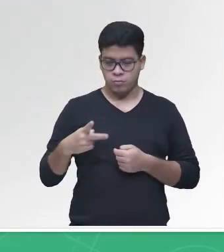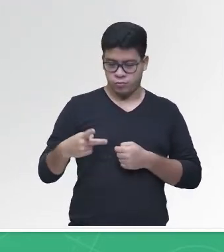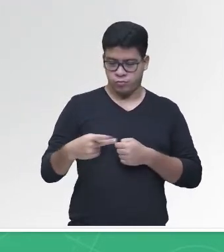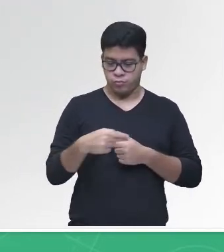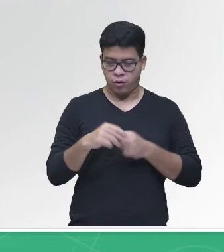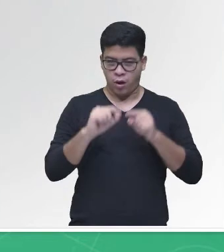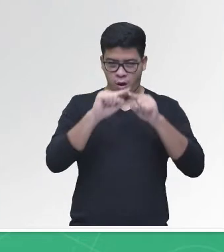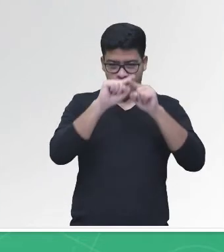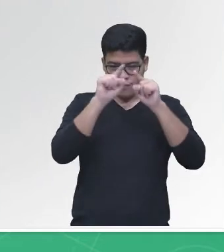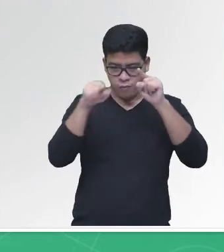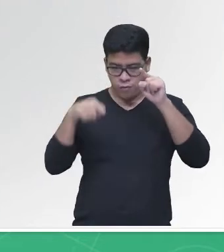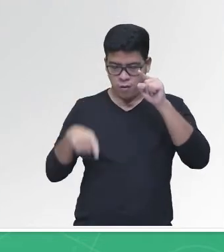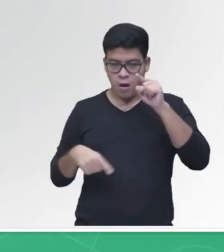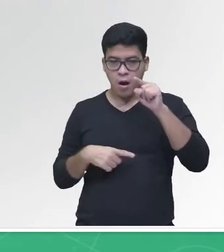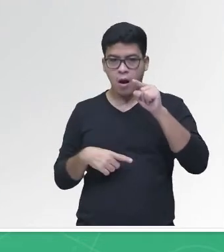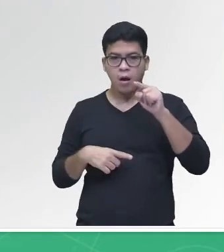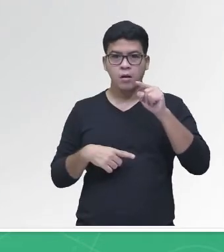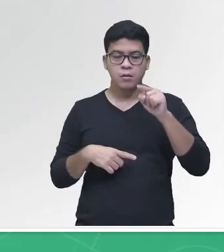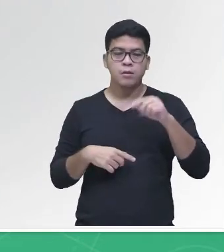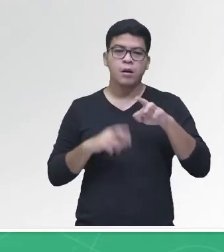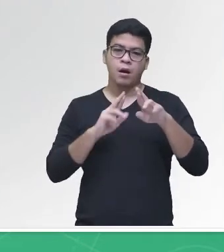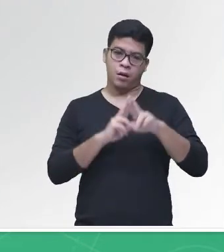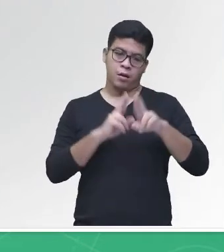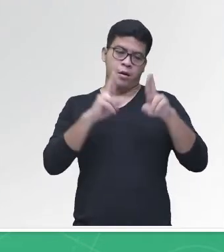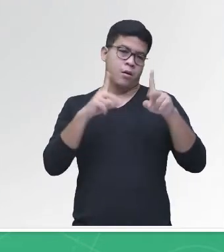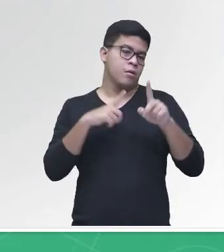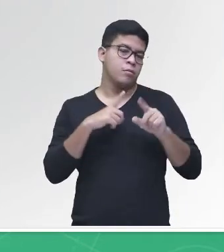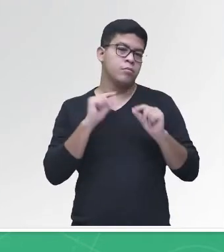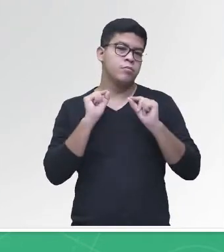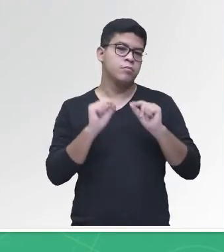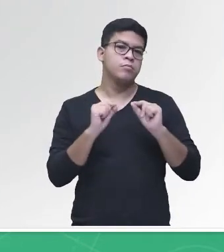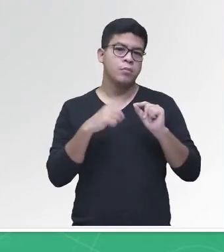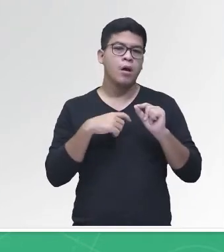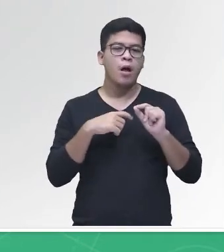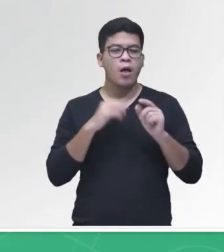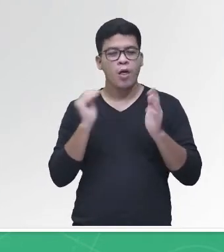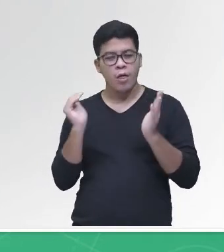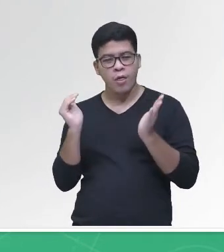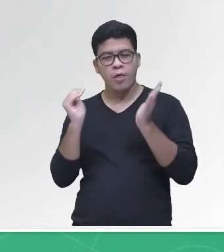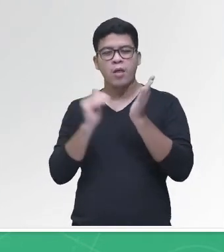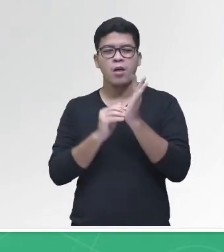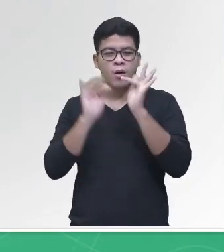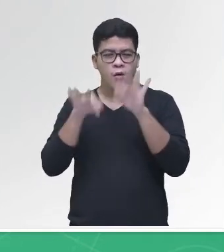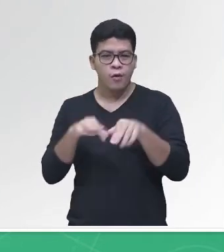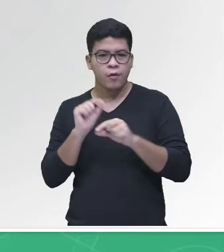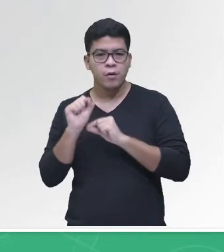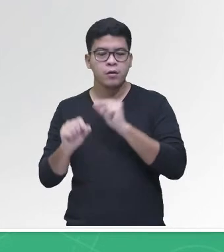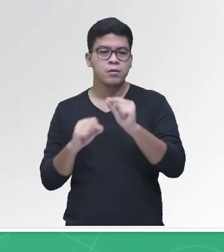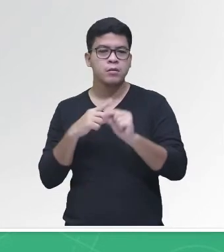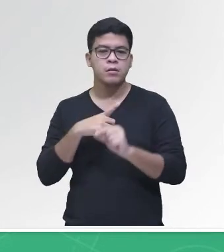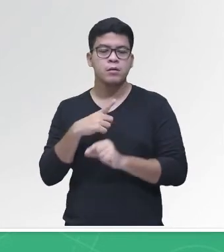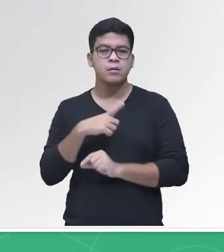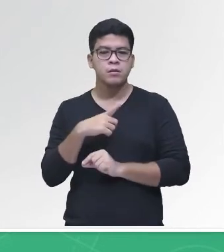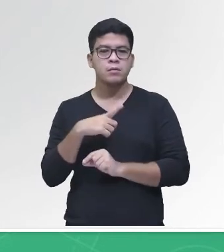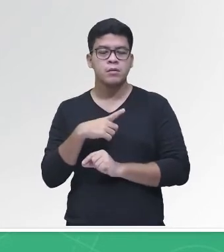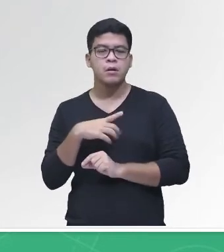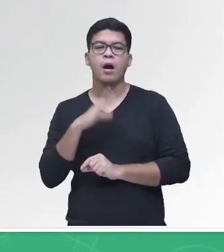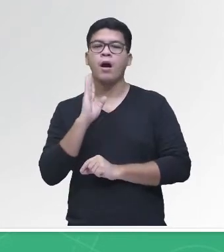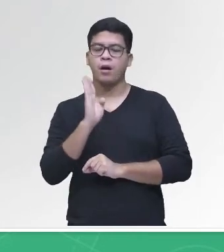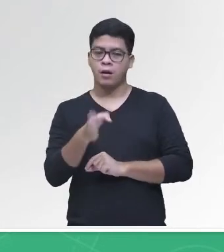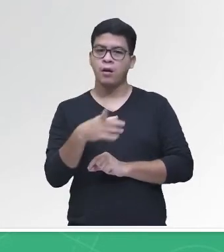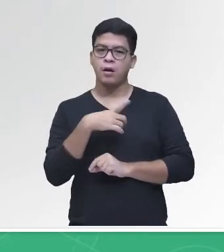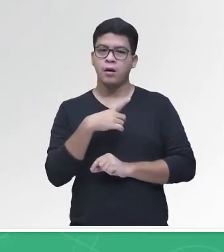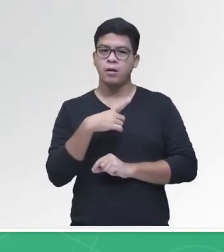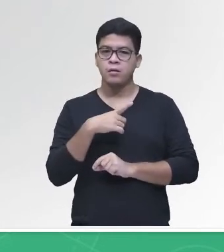uma somente separação de cargas. E no final nós temos o quê? Sinais, cargas elétricas